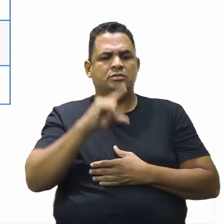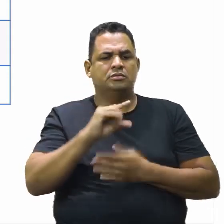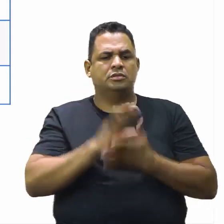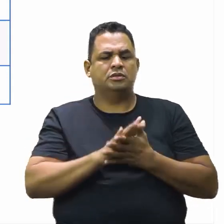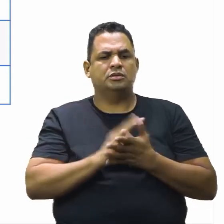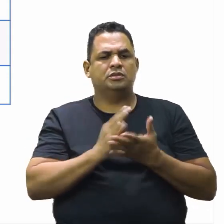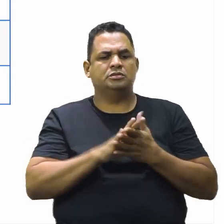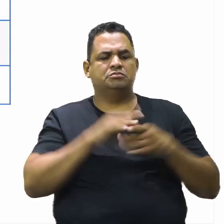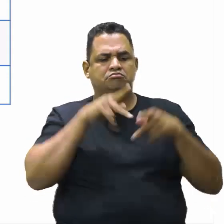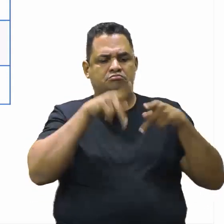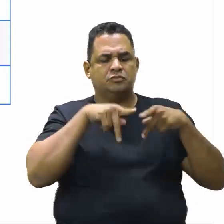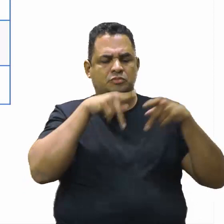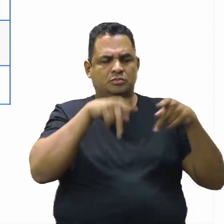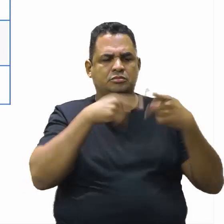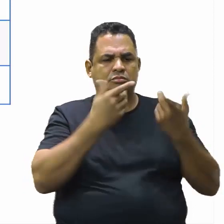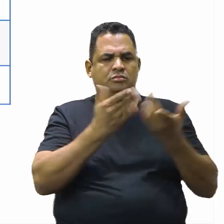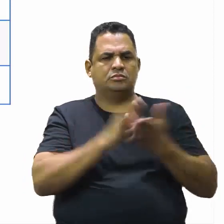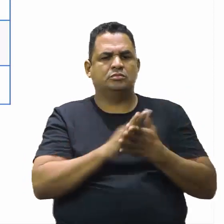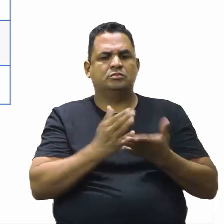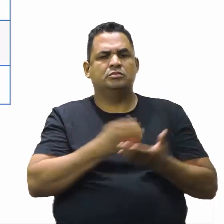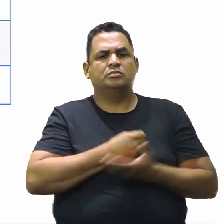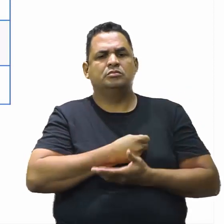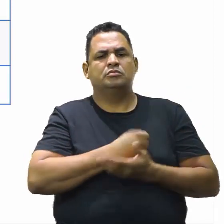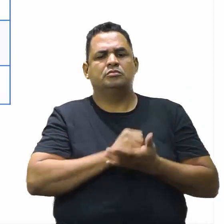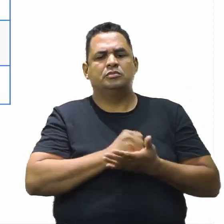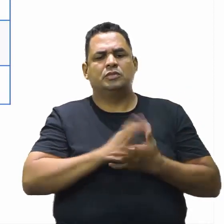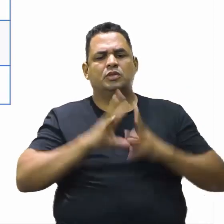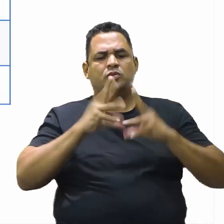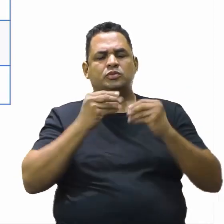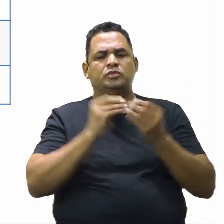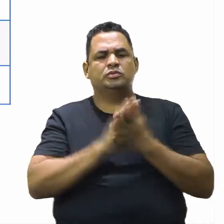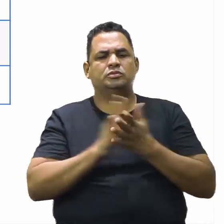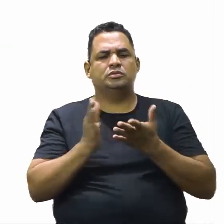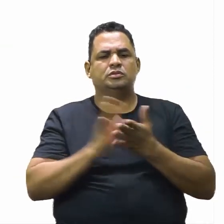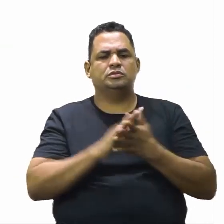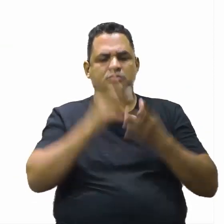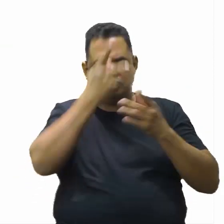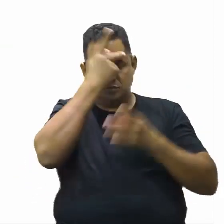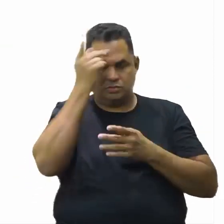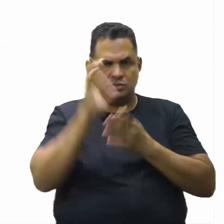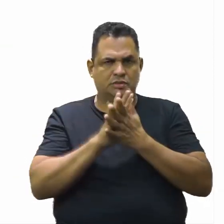densidade demográfica, que é o total de habitantes por quilômetro quadrado.